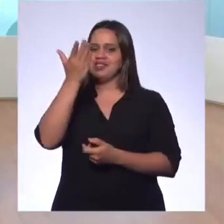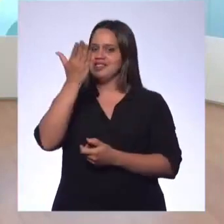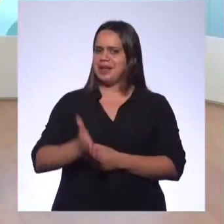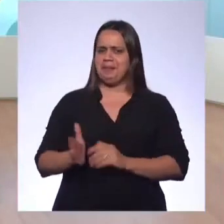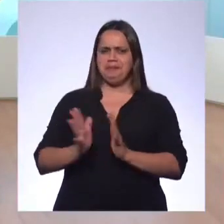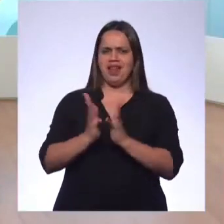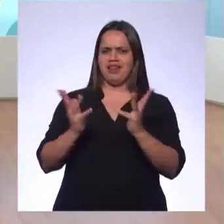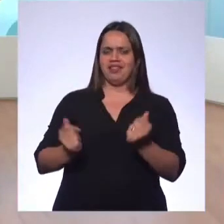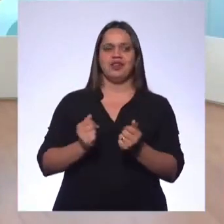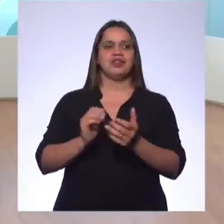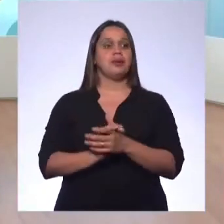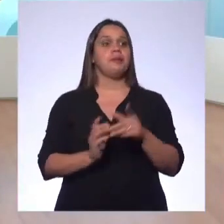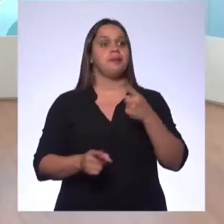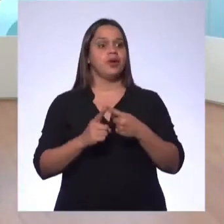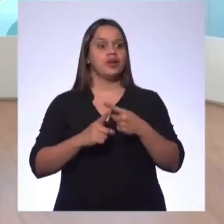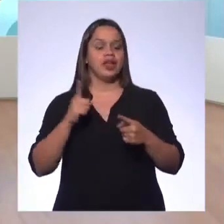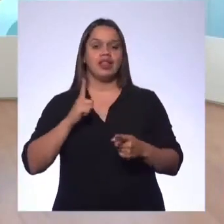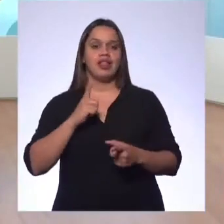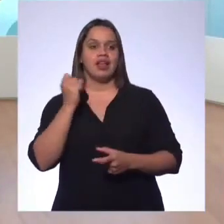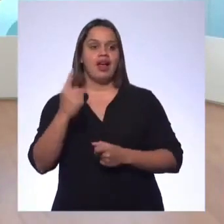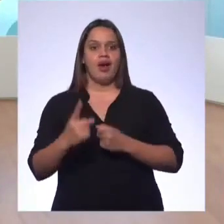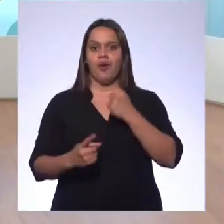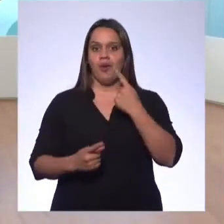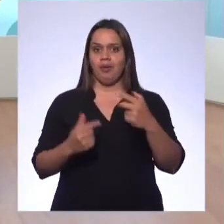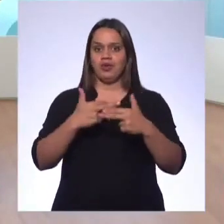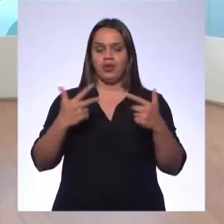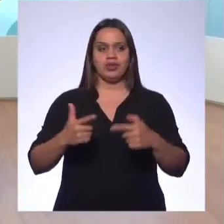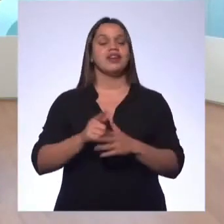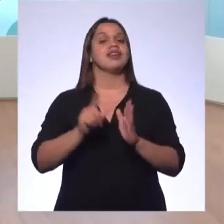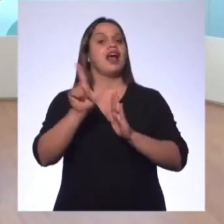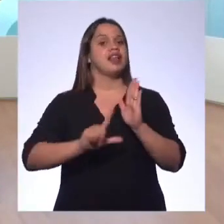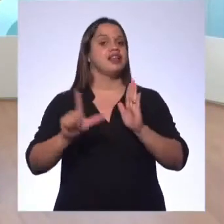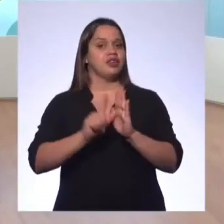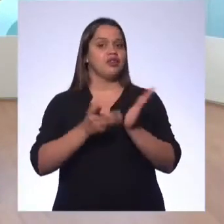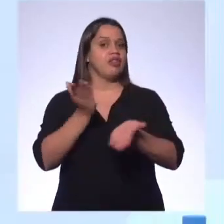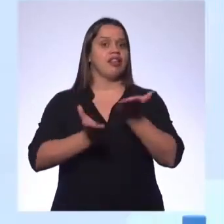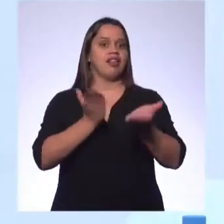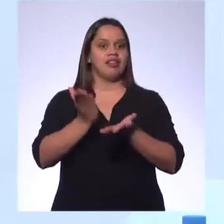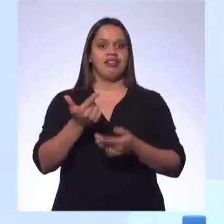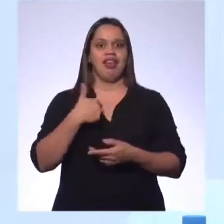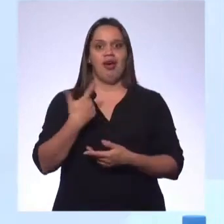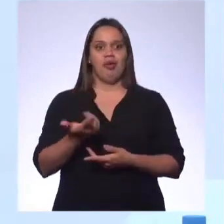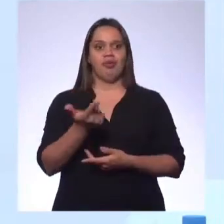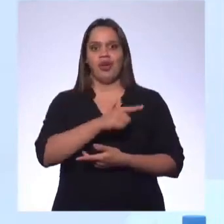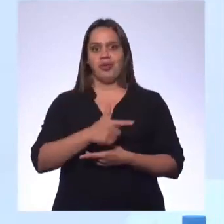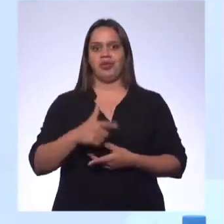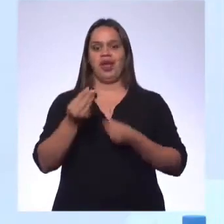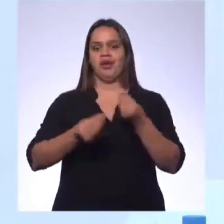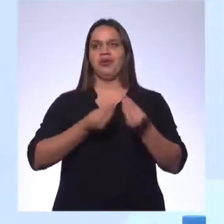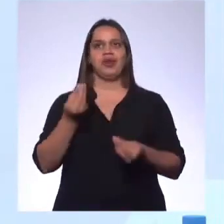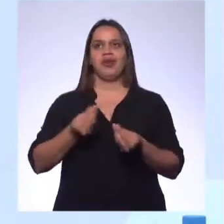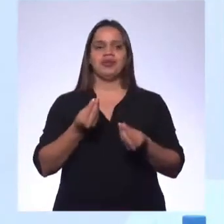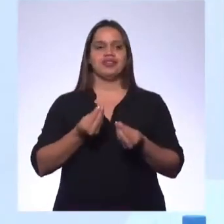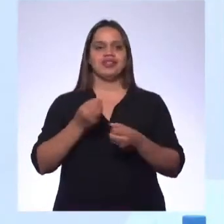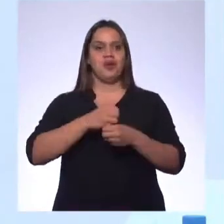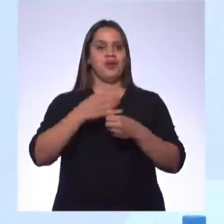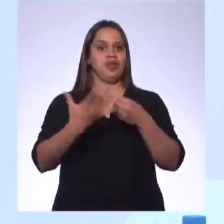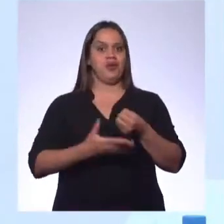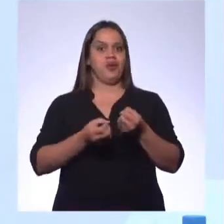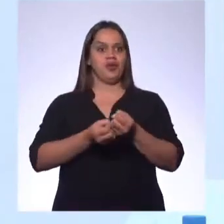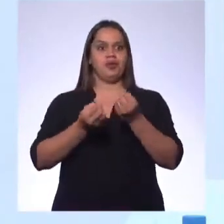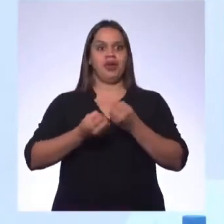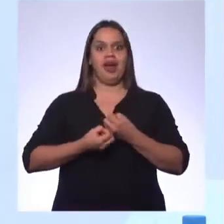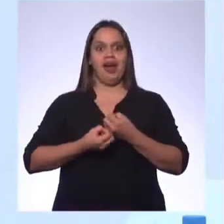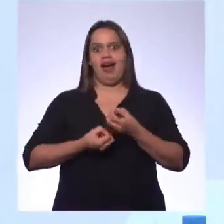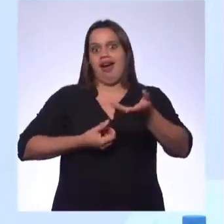né? Porque existem algumas questões que a literatura até trata, que eu não tenho tanto conteúdo para passar para